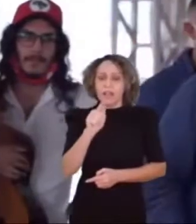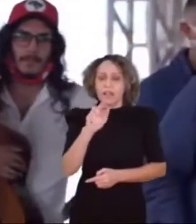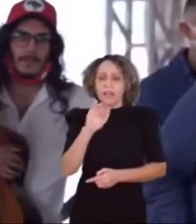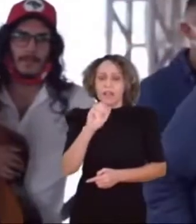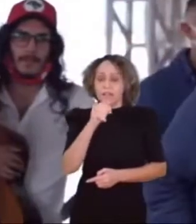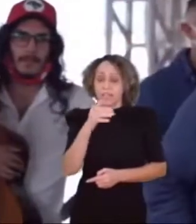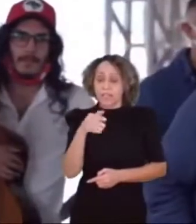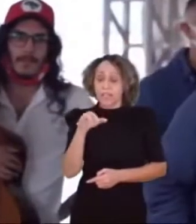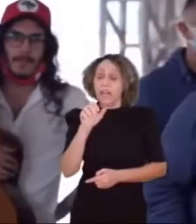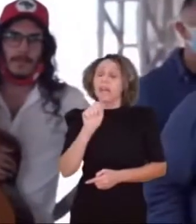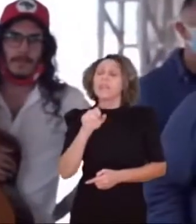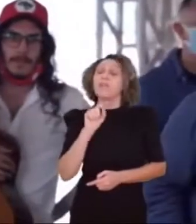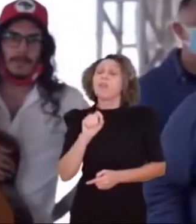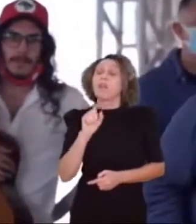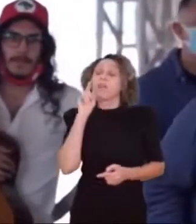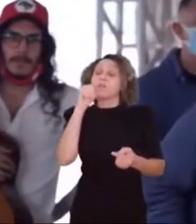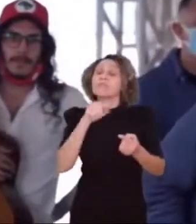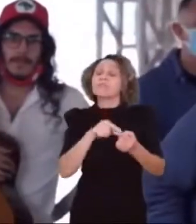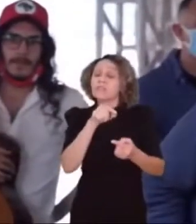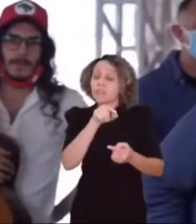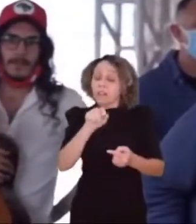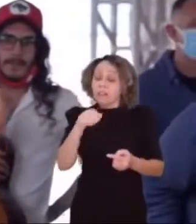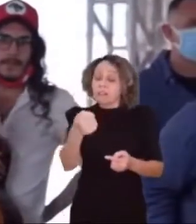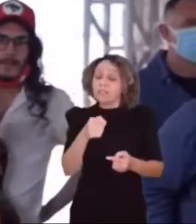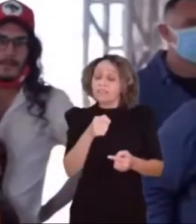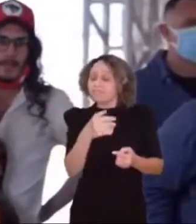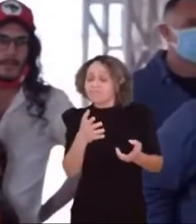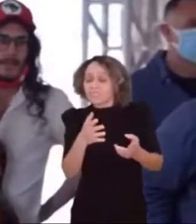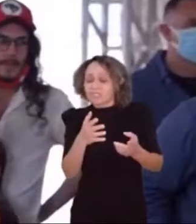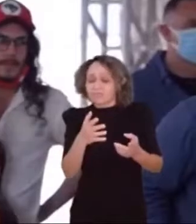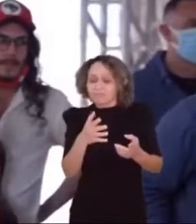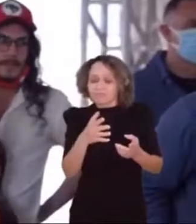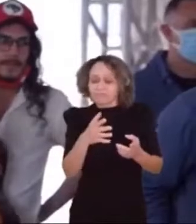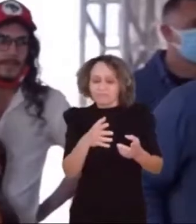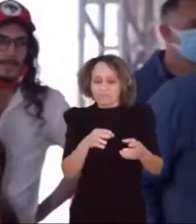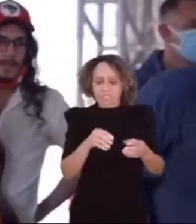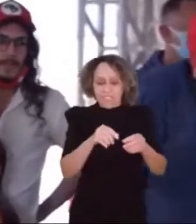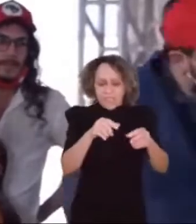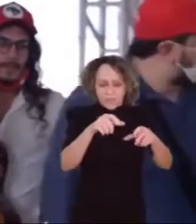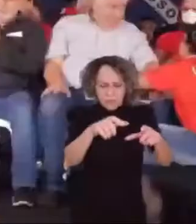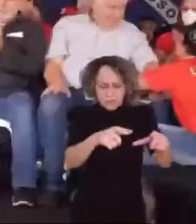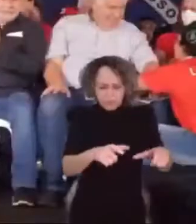produzir alimentos saudáveis para todo mundo.